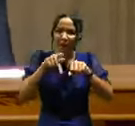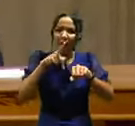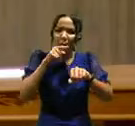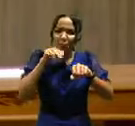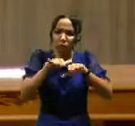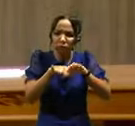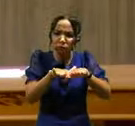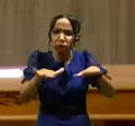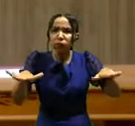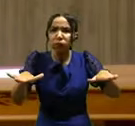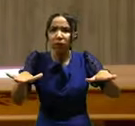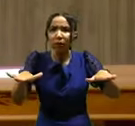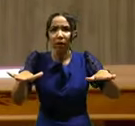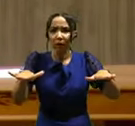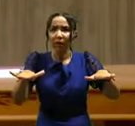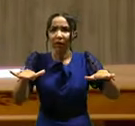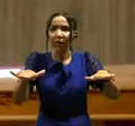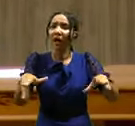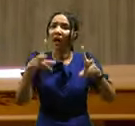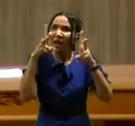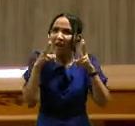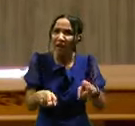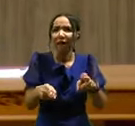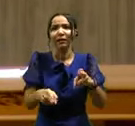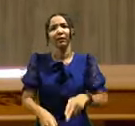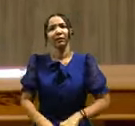que mude coração de crente